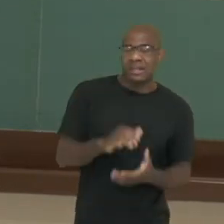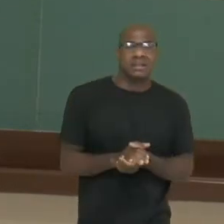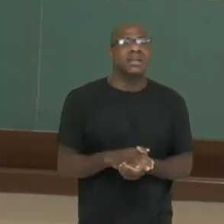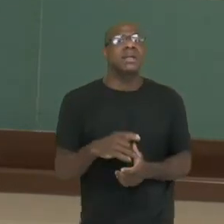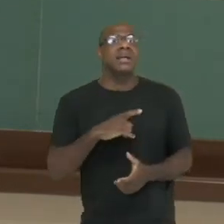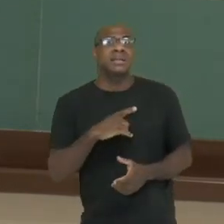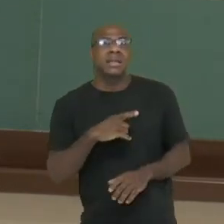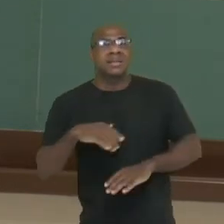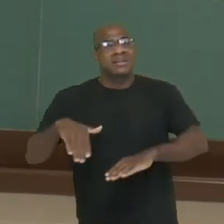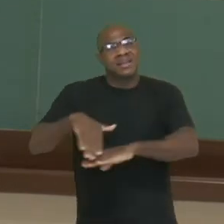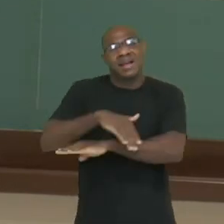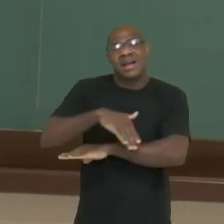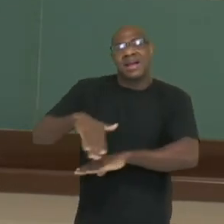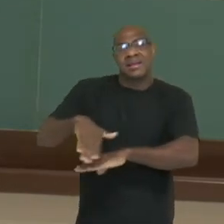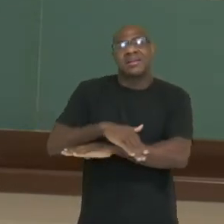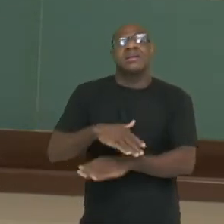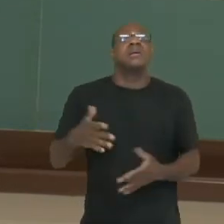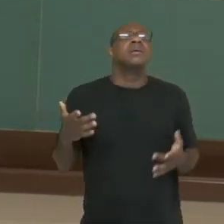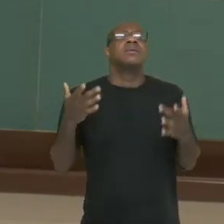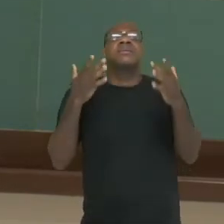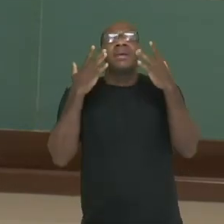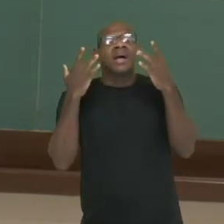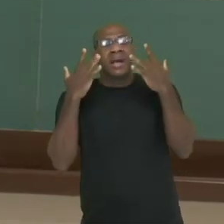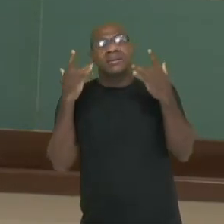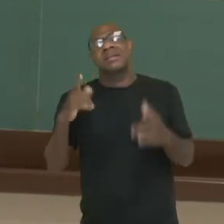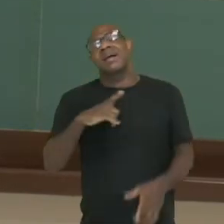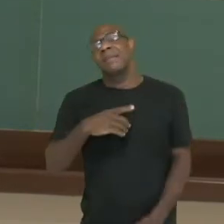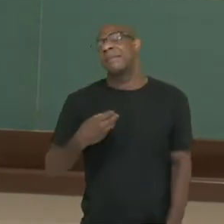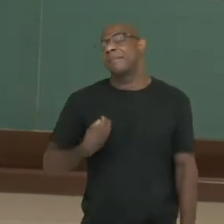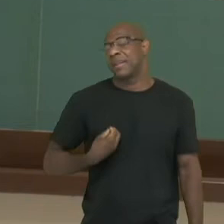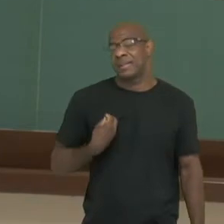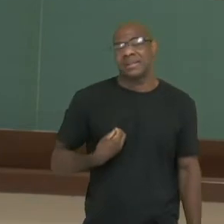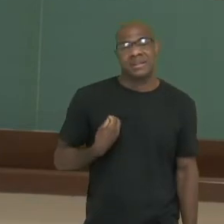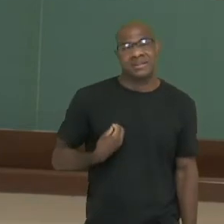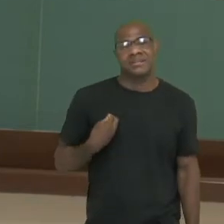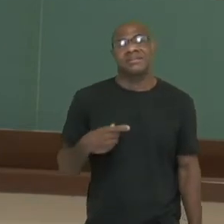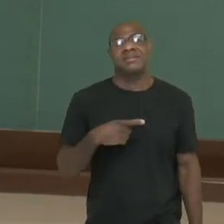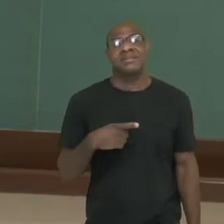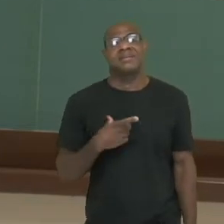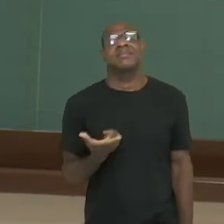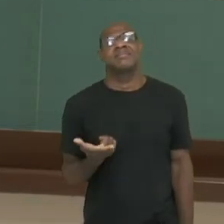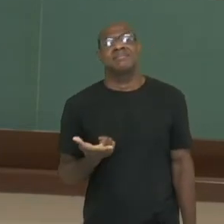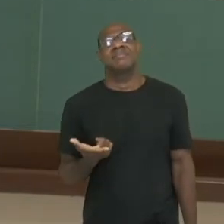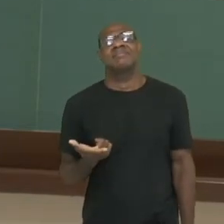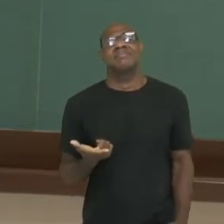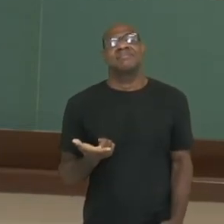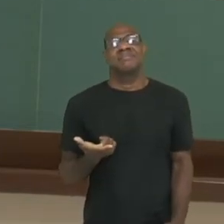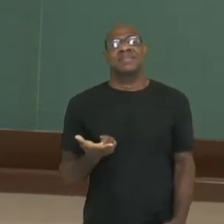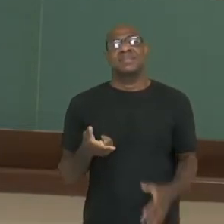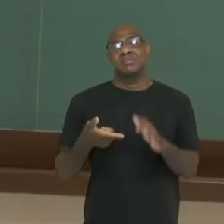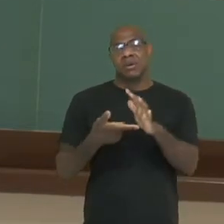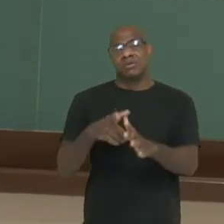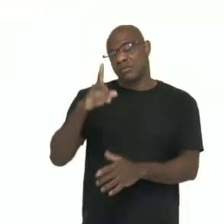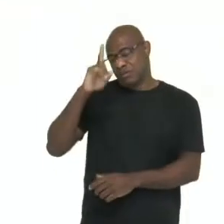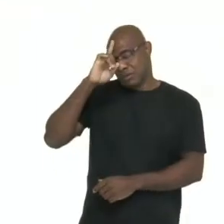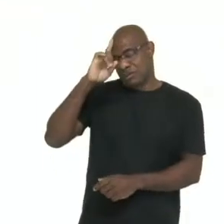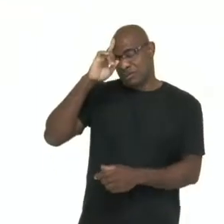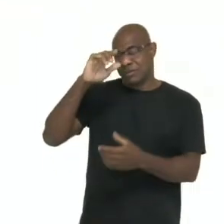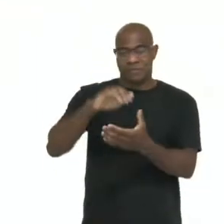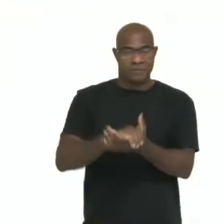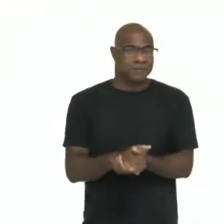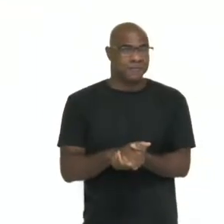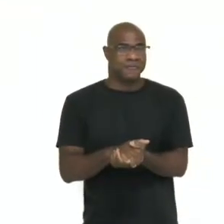esse teatro que está ali pegando todos que estão passando no seu cotidiano, né? Em uma de